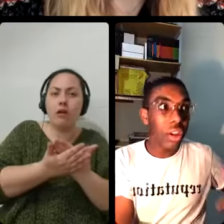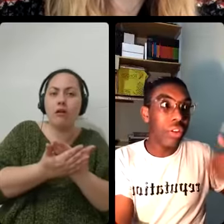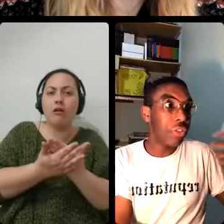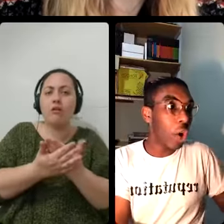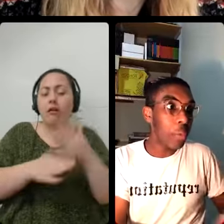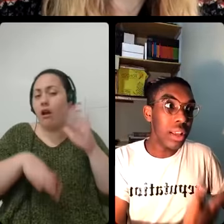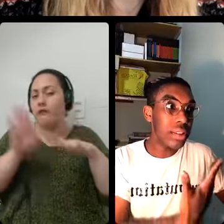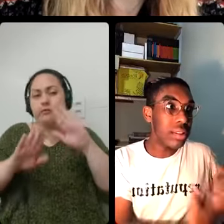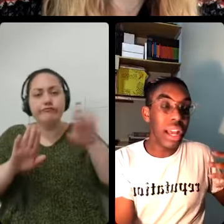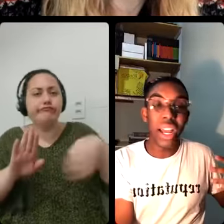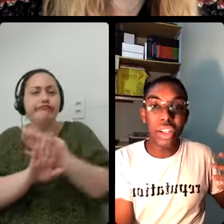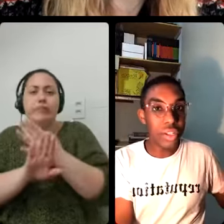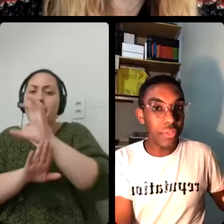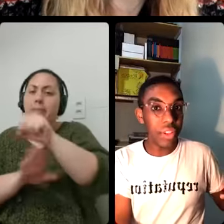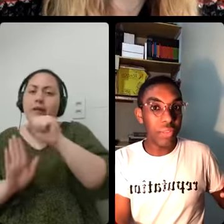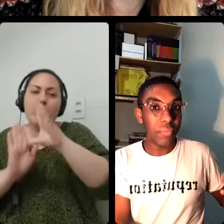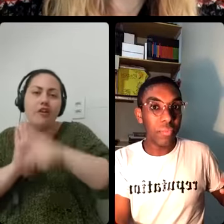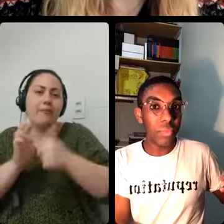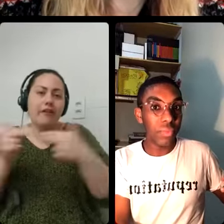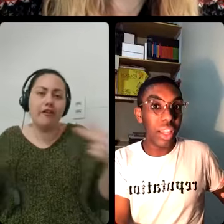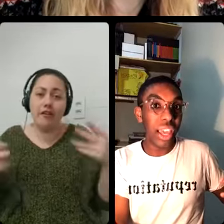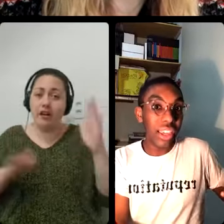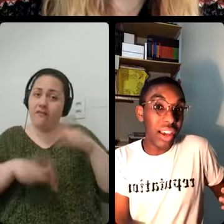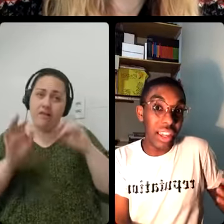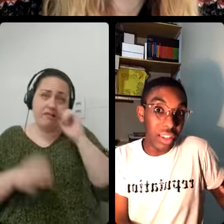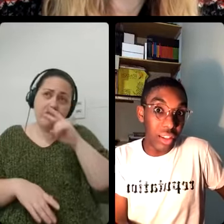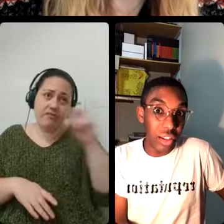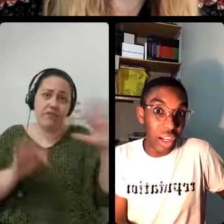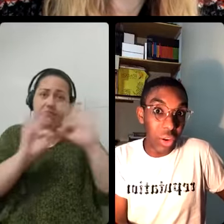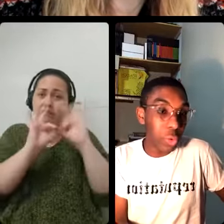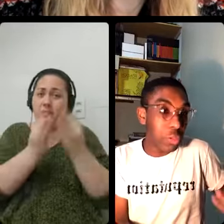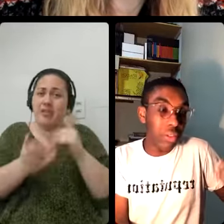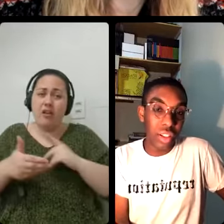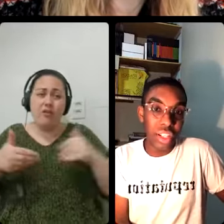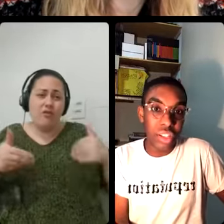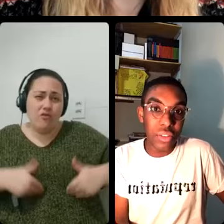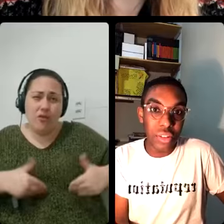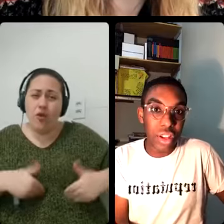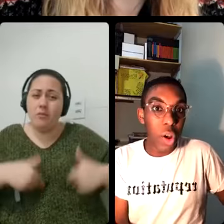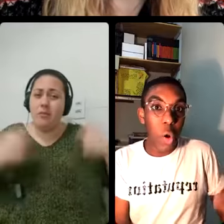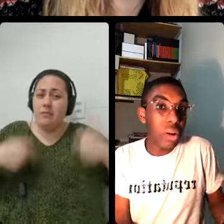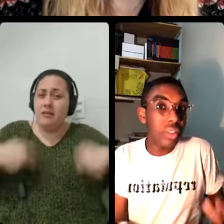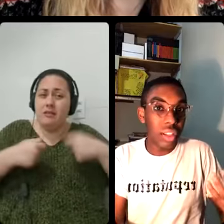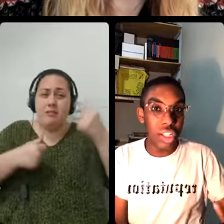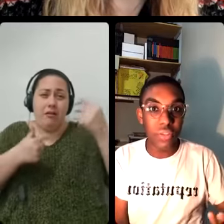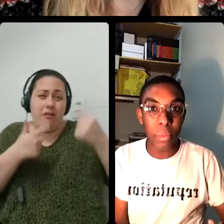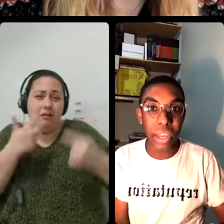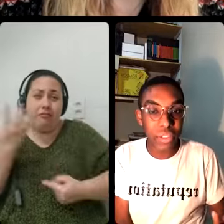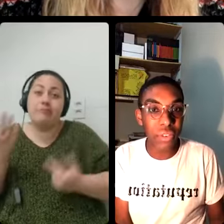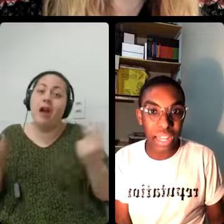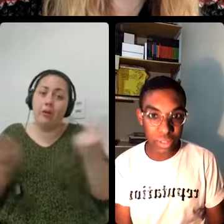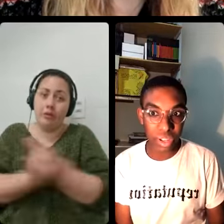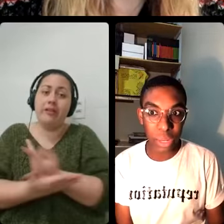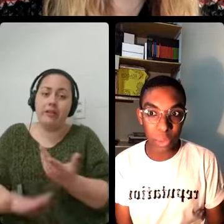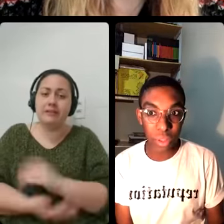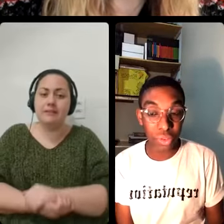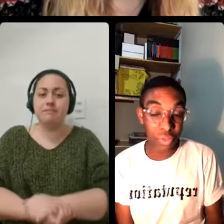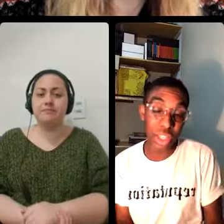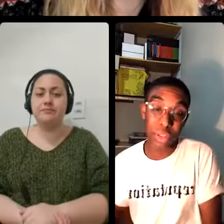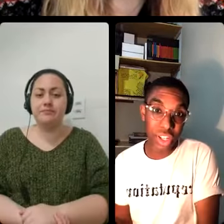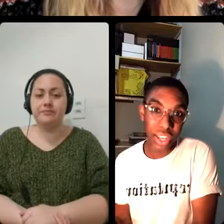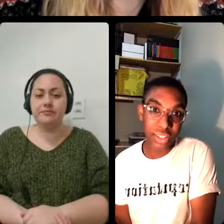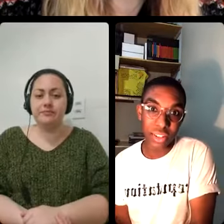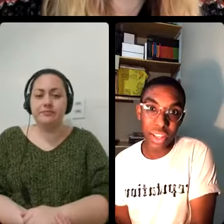passando fome, necessidade, enfim, né? E aí a última alternativa ou a alternativa mais fácil naquele